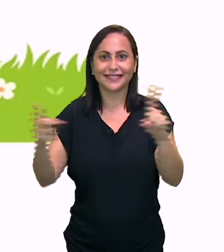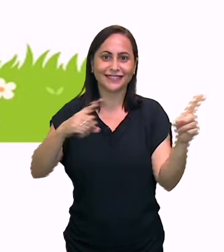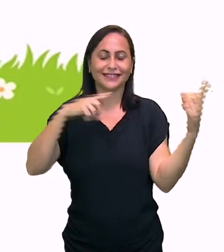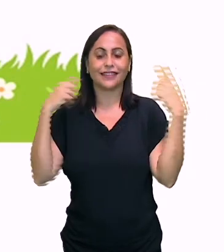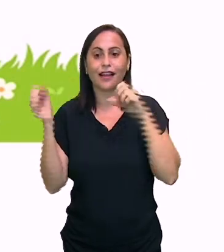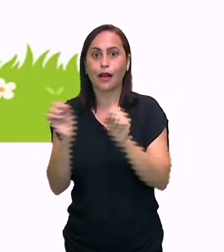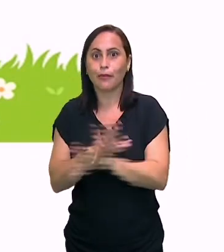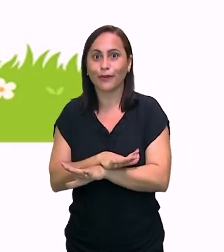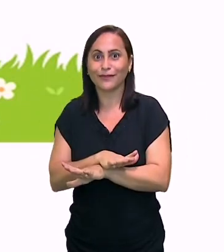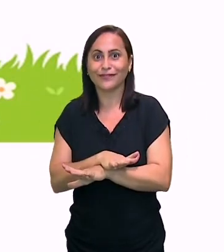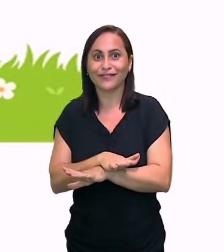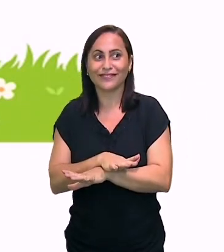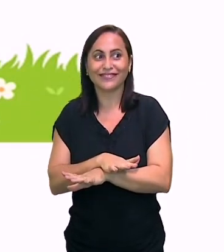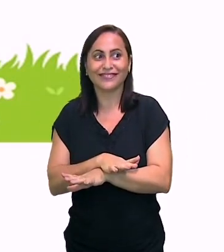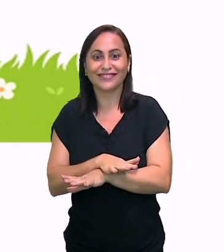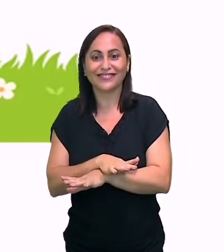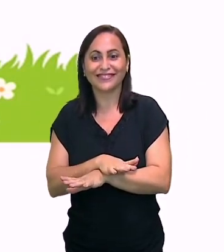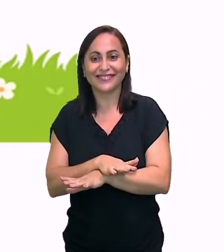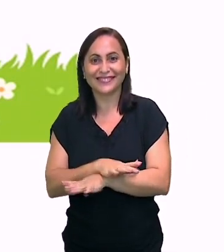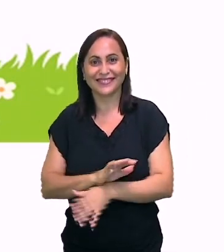acabou.